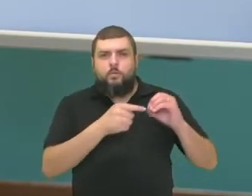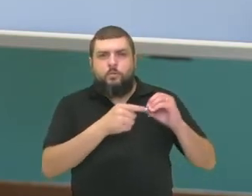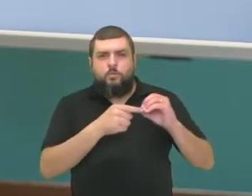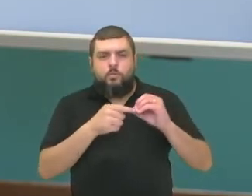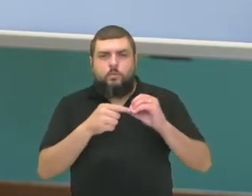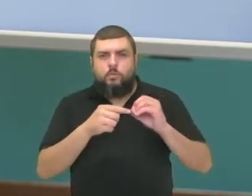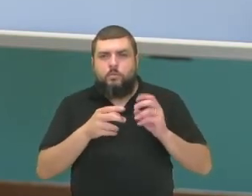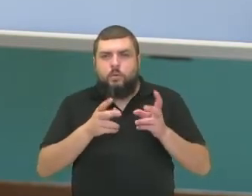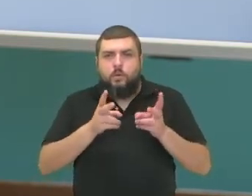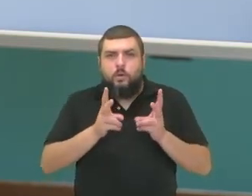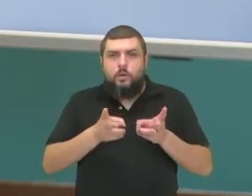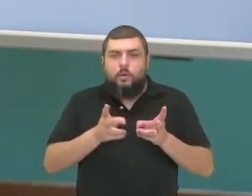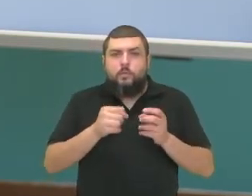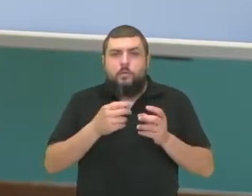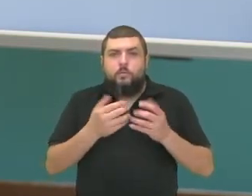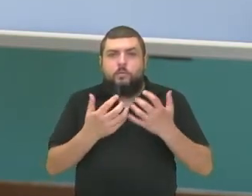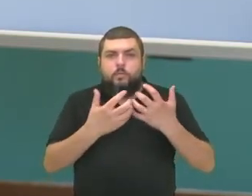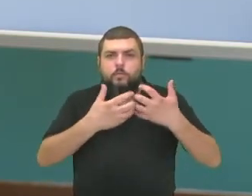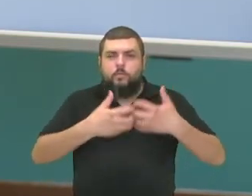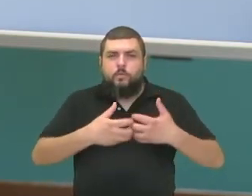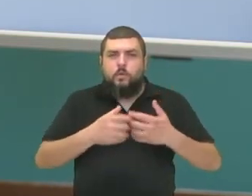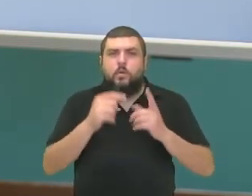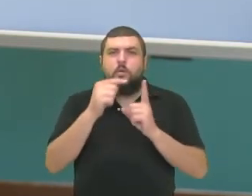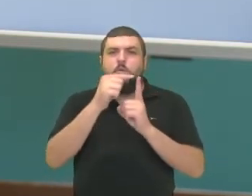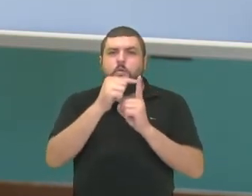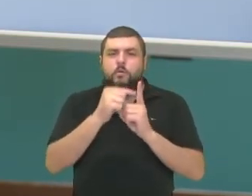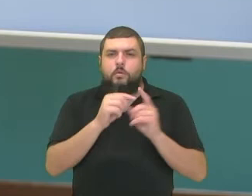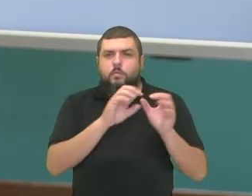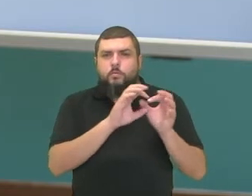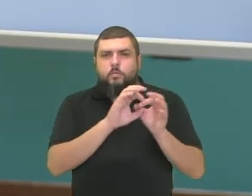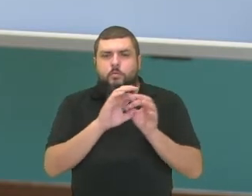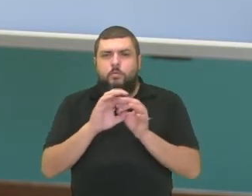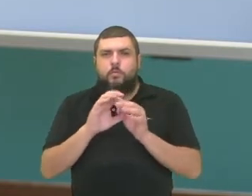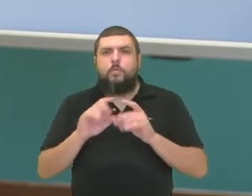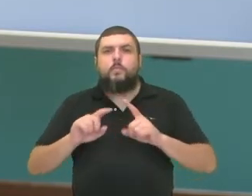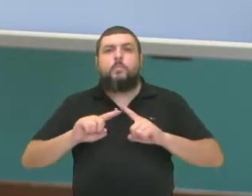mesmo tipo de cadeia carbônica, mas apresentam